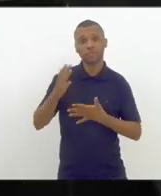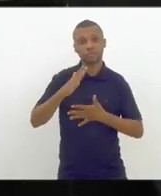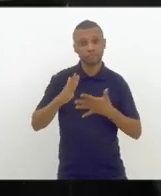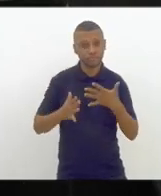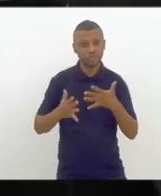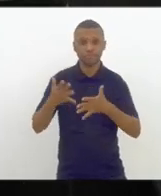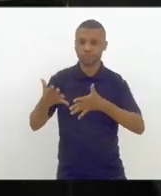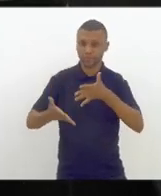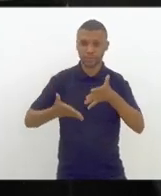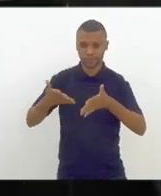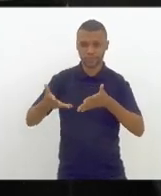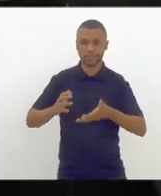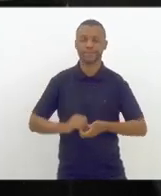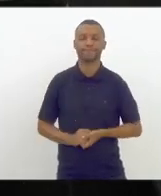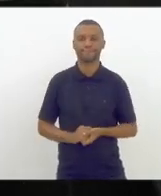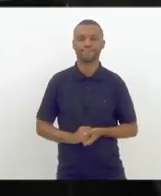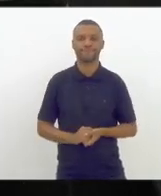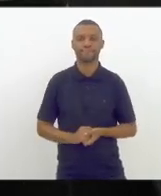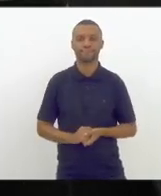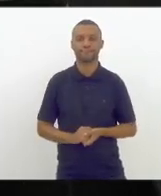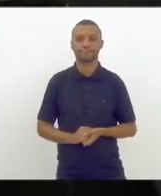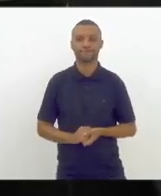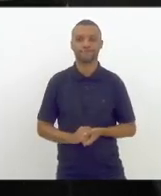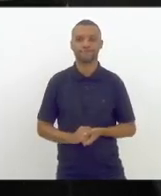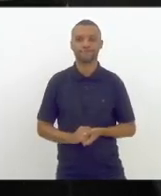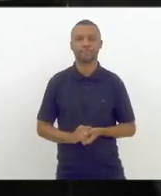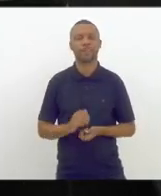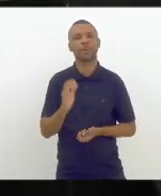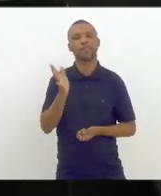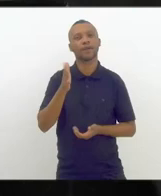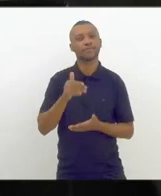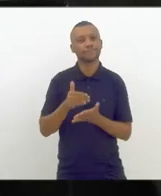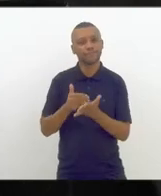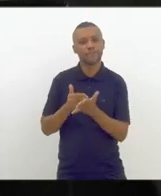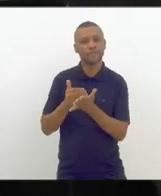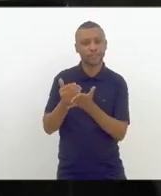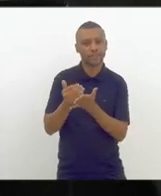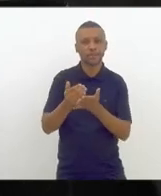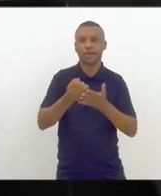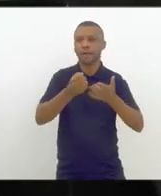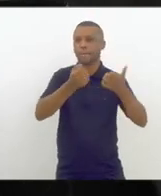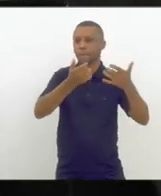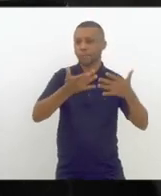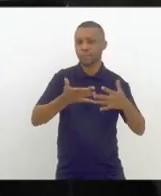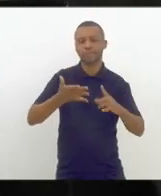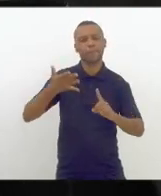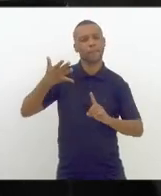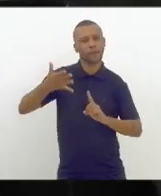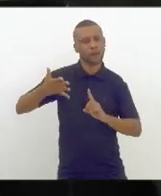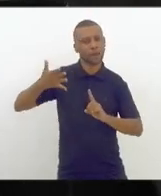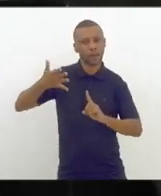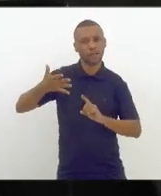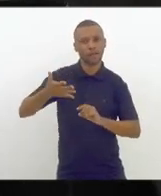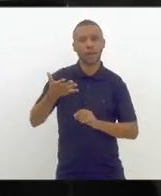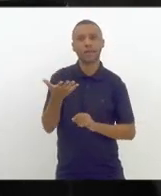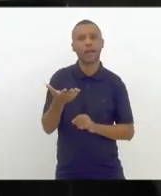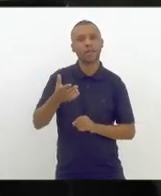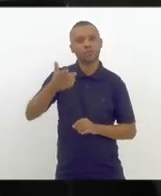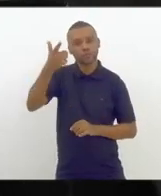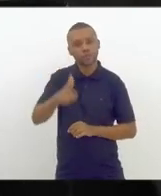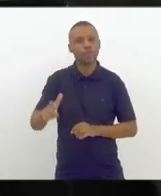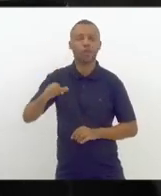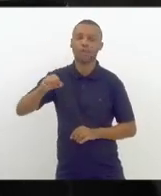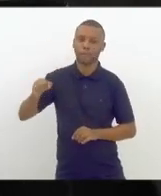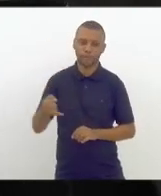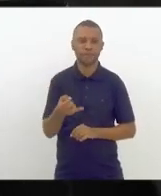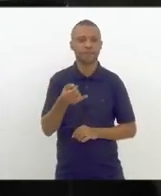da língua brasileira de sinais. Eu já fiz uso da palavra no expediente inicial, Marta, e faço agora novamente, aproveitando,